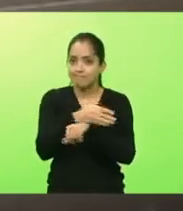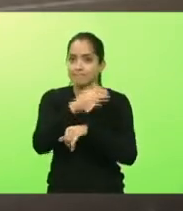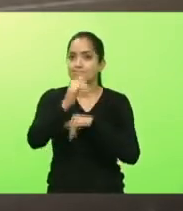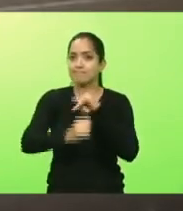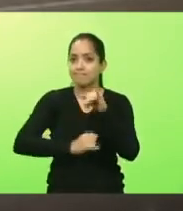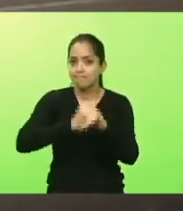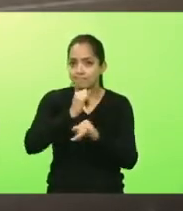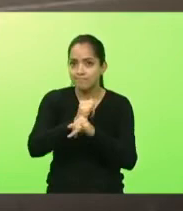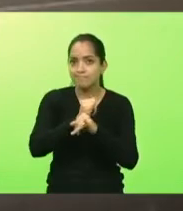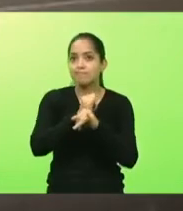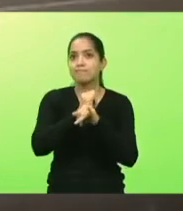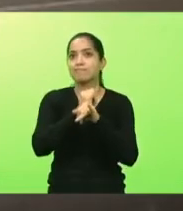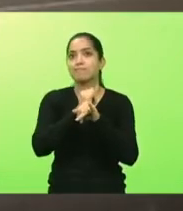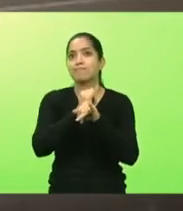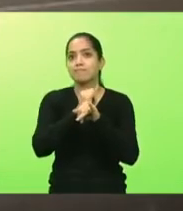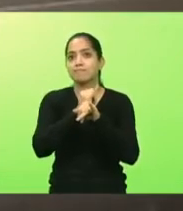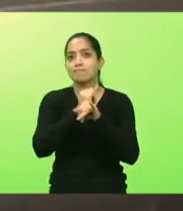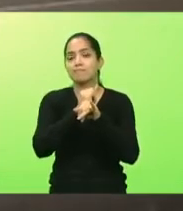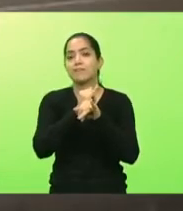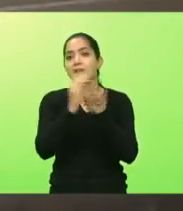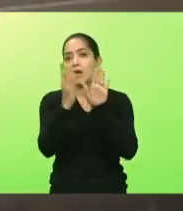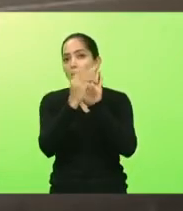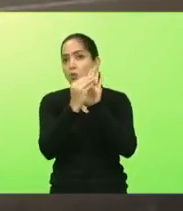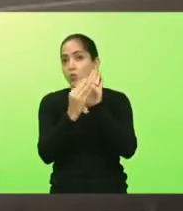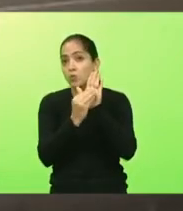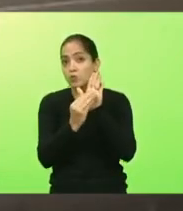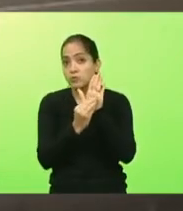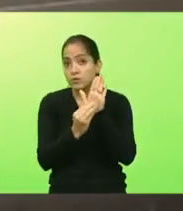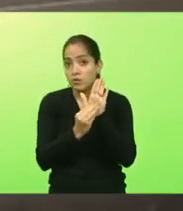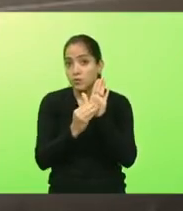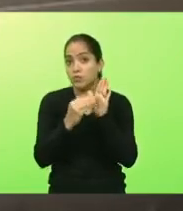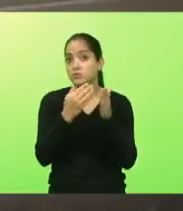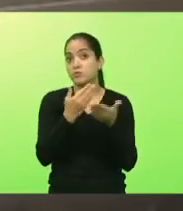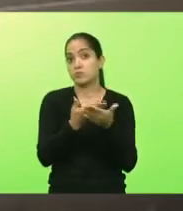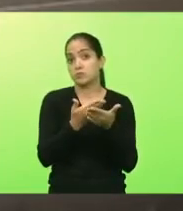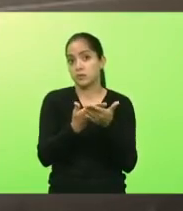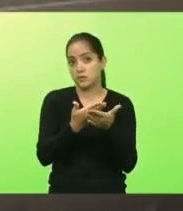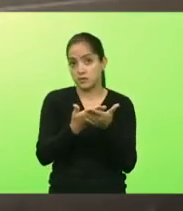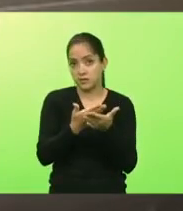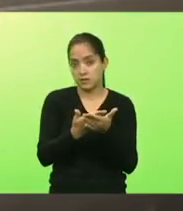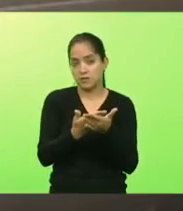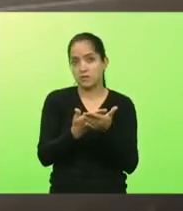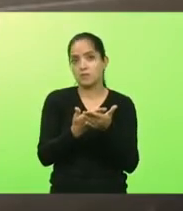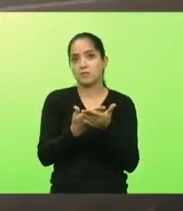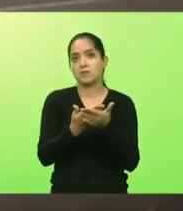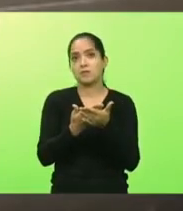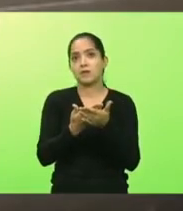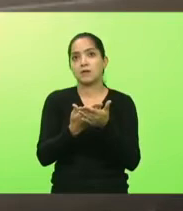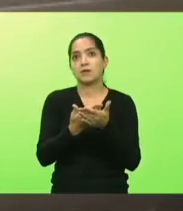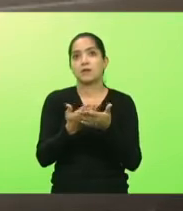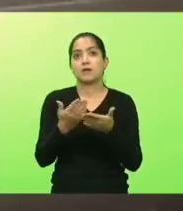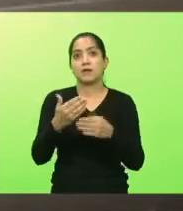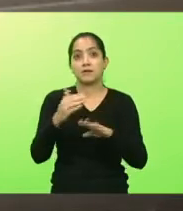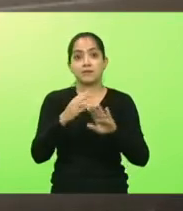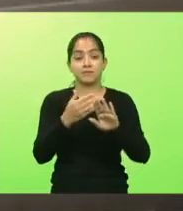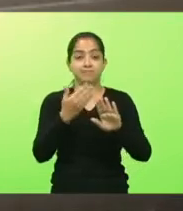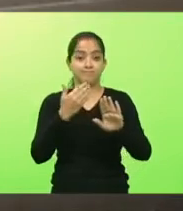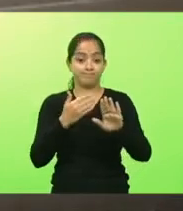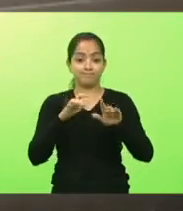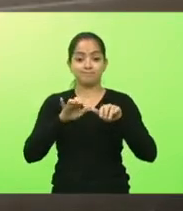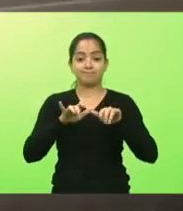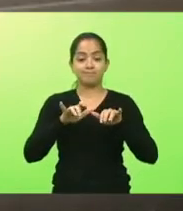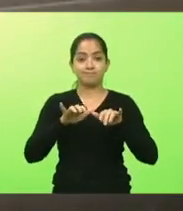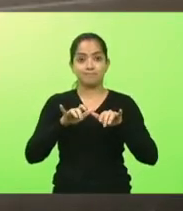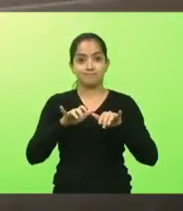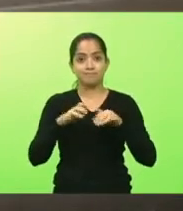conteúdo escolar. Agora, daí a gente dizer que quem está atrás de uma telinha de fato está ligado, é